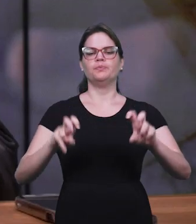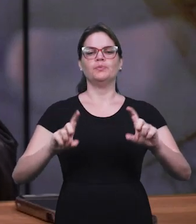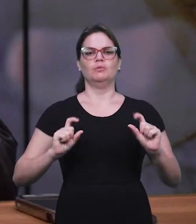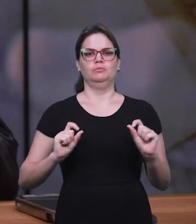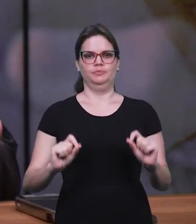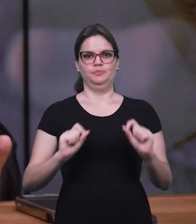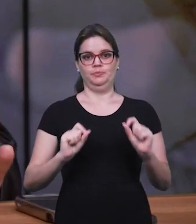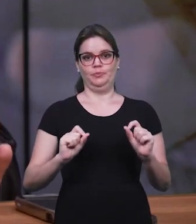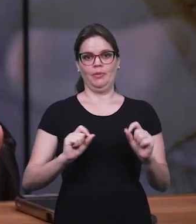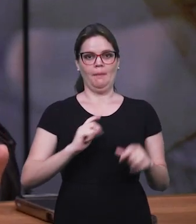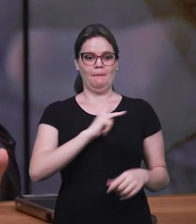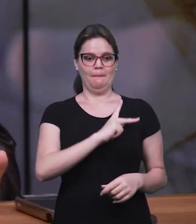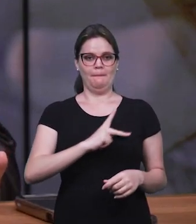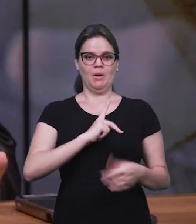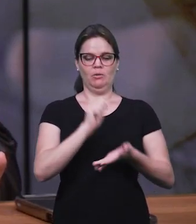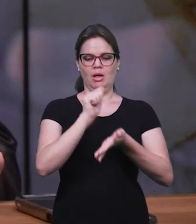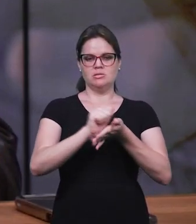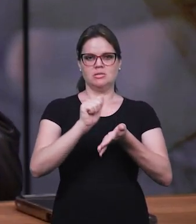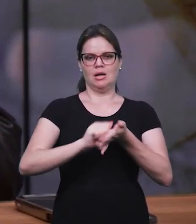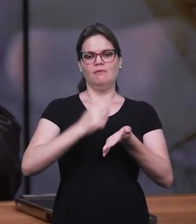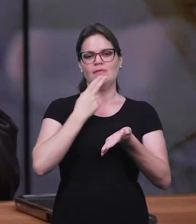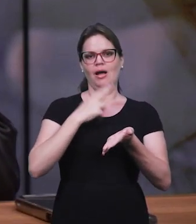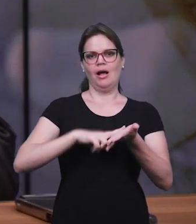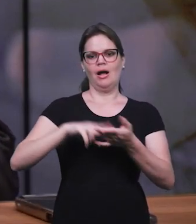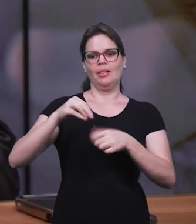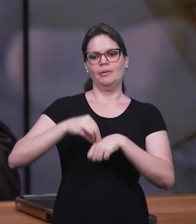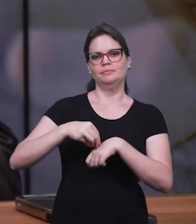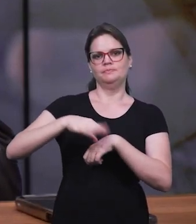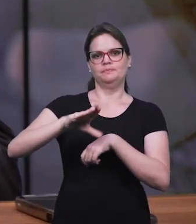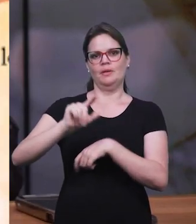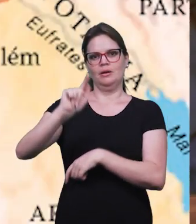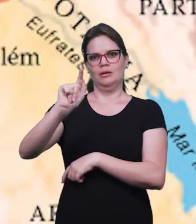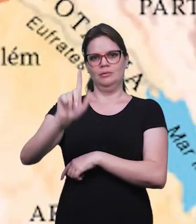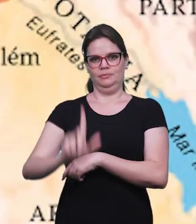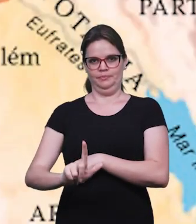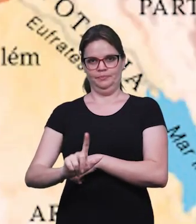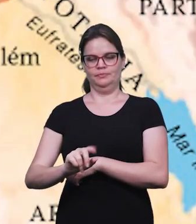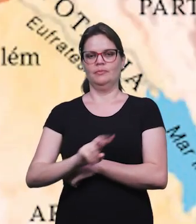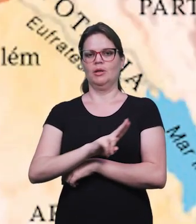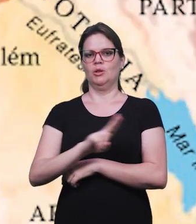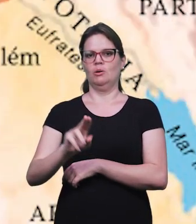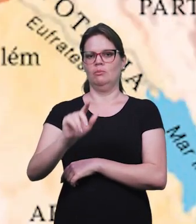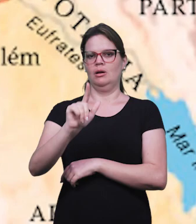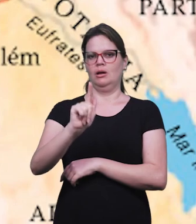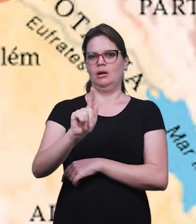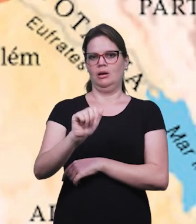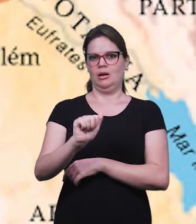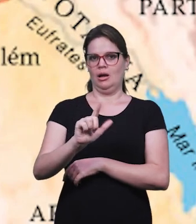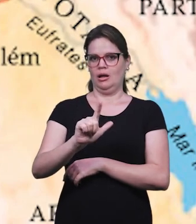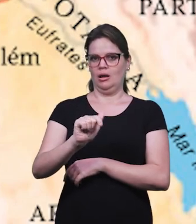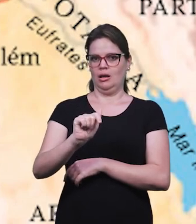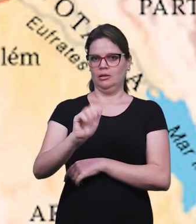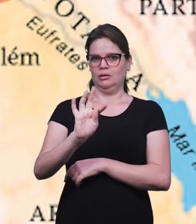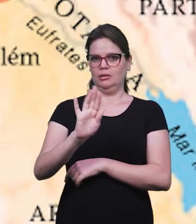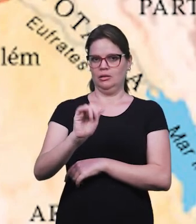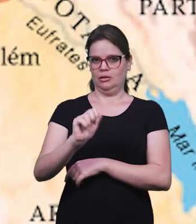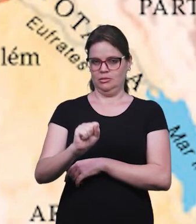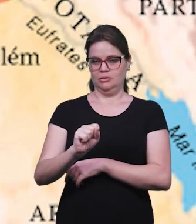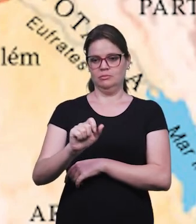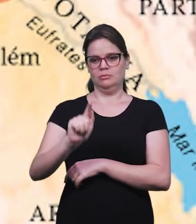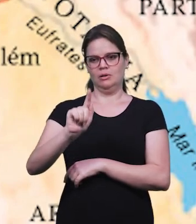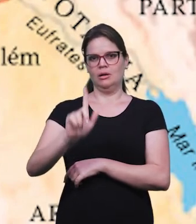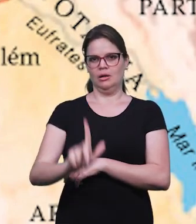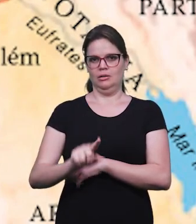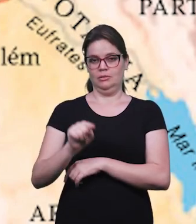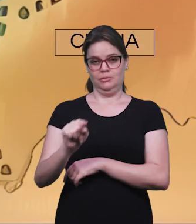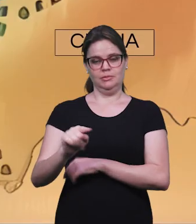é a carta de Paulo aos Gálatas. Já sabemos que essa carta